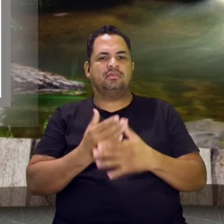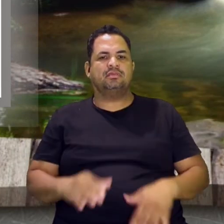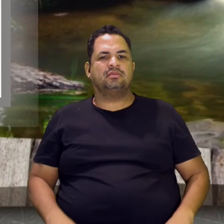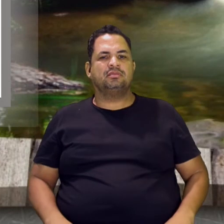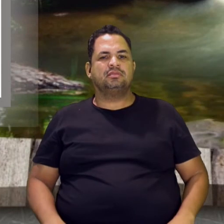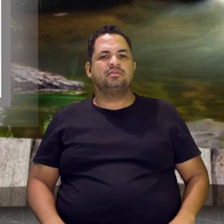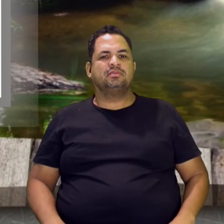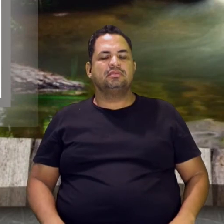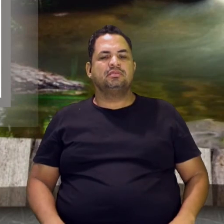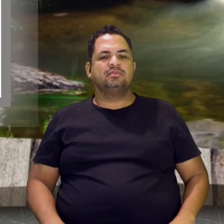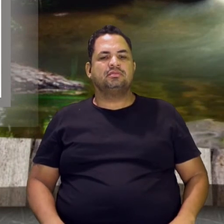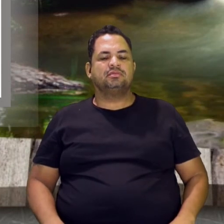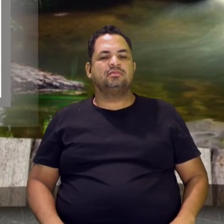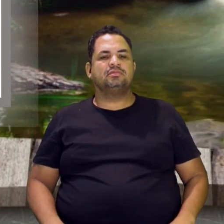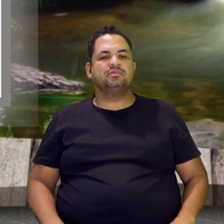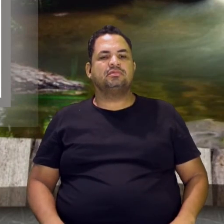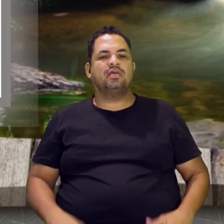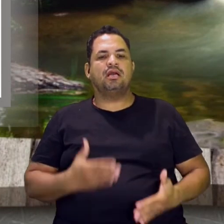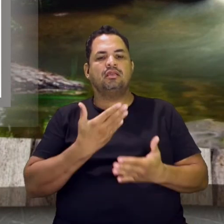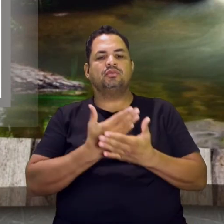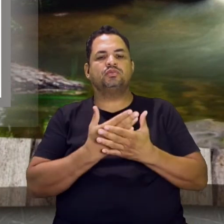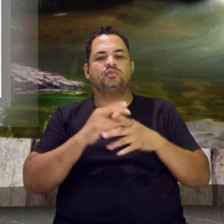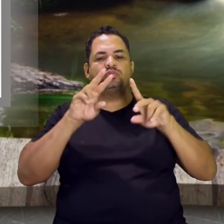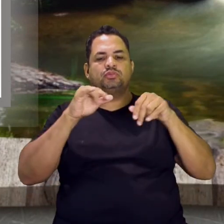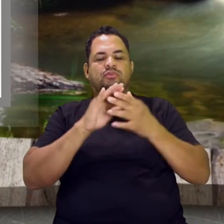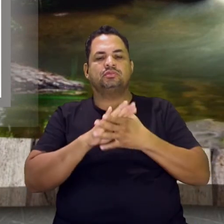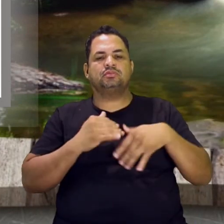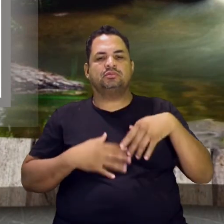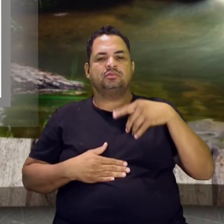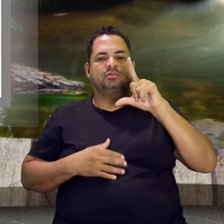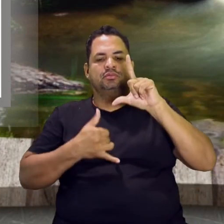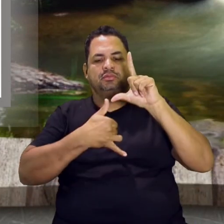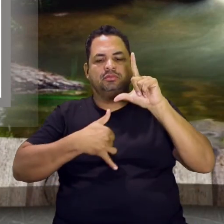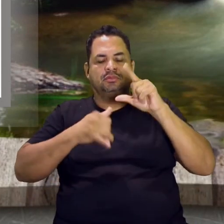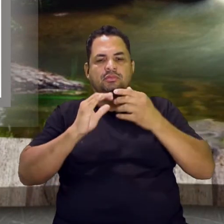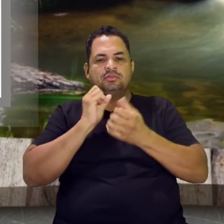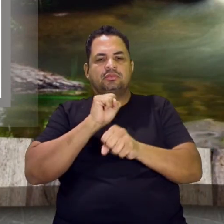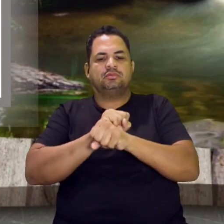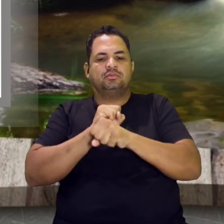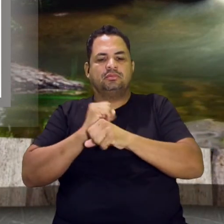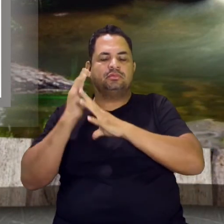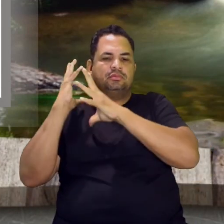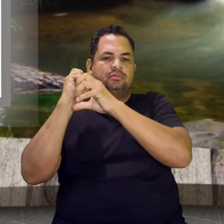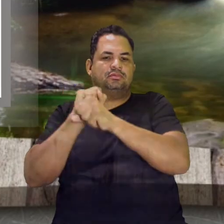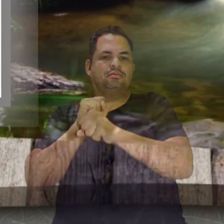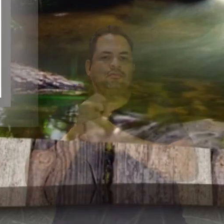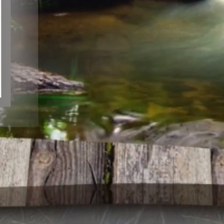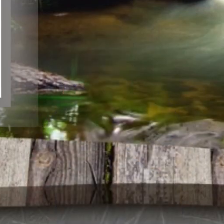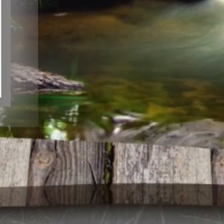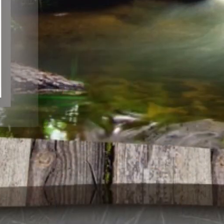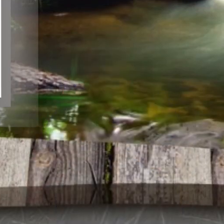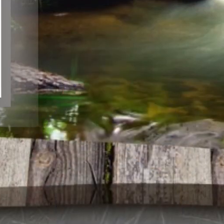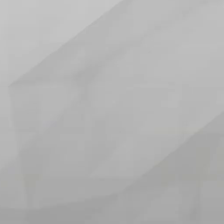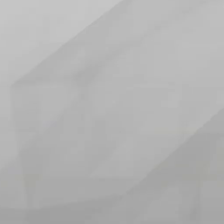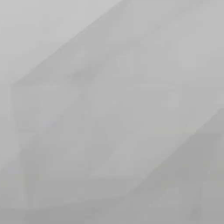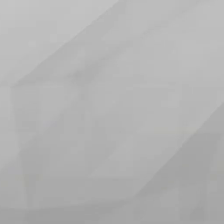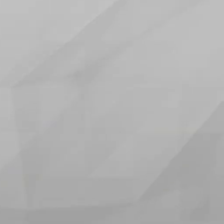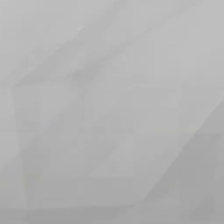Tá? Aula sobre lipídios e eu te aguardo pra gente fazer aquela revisão. Um beijo, forte abraço. Tchau, tchau.